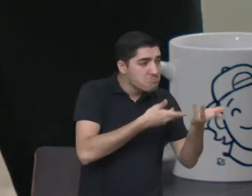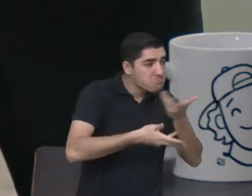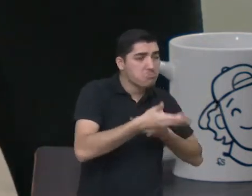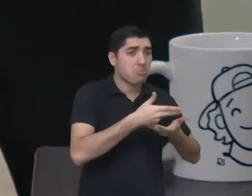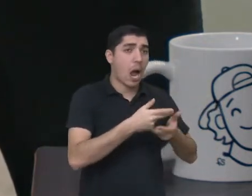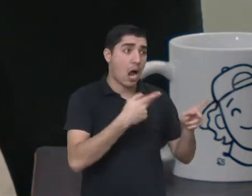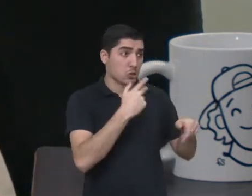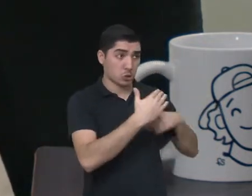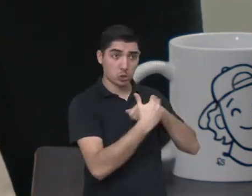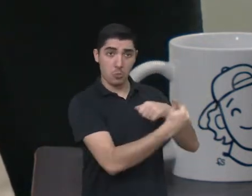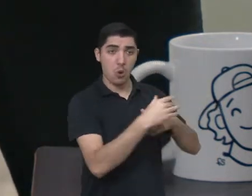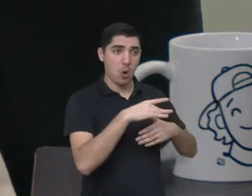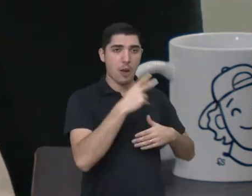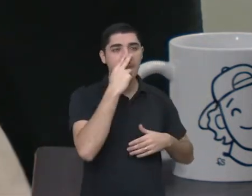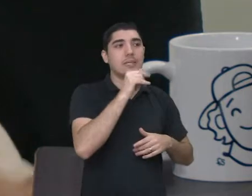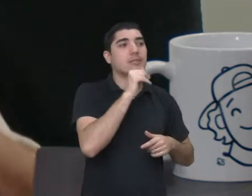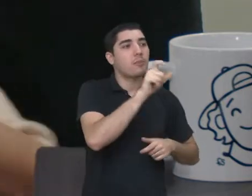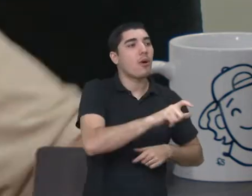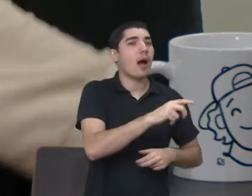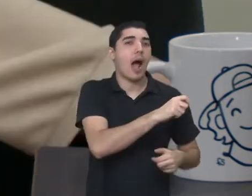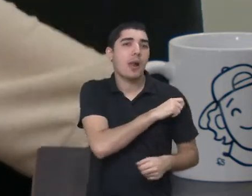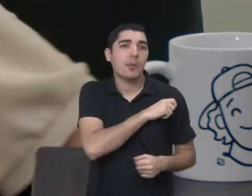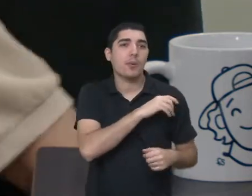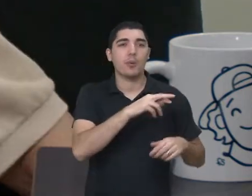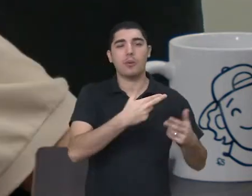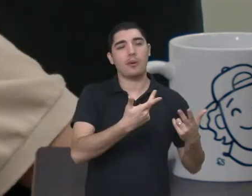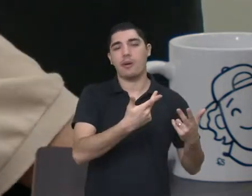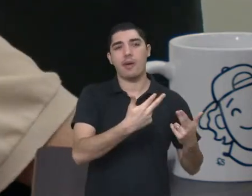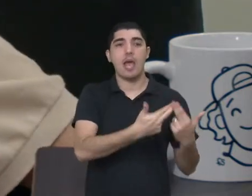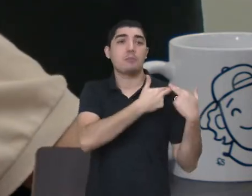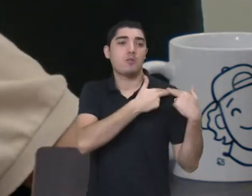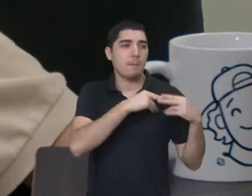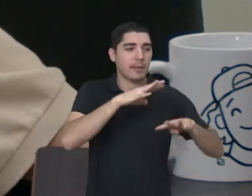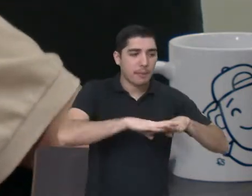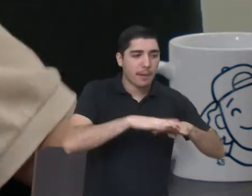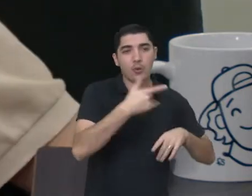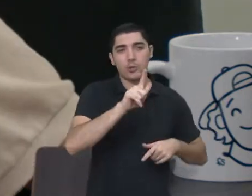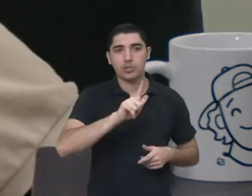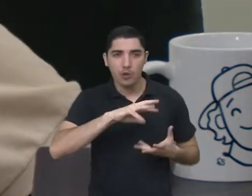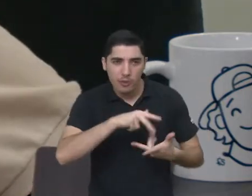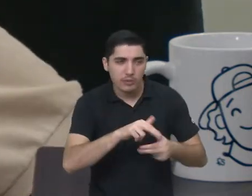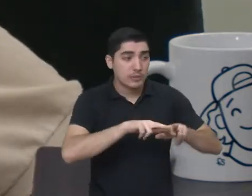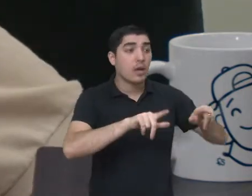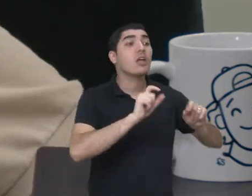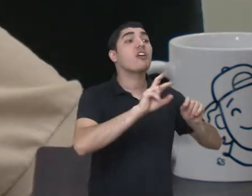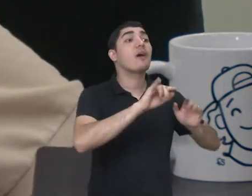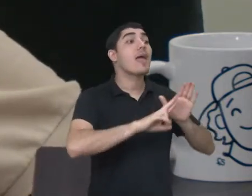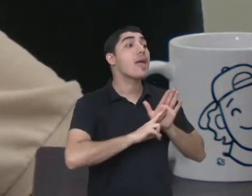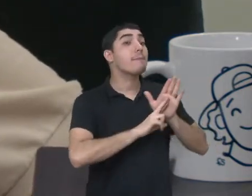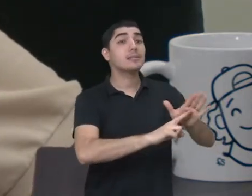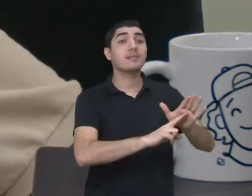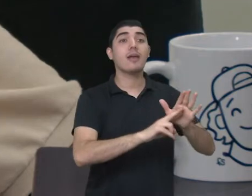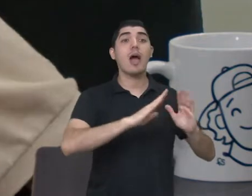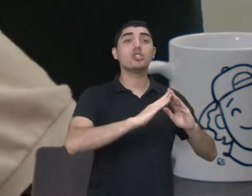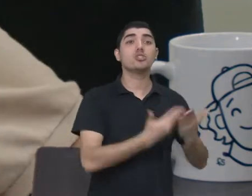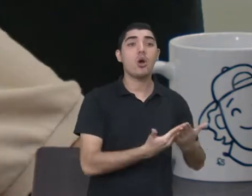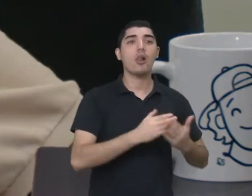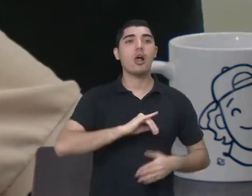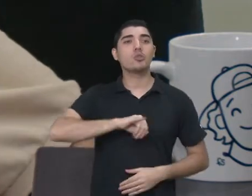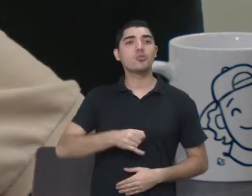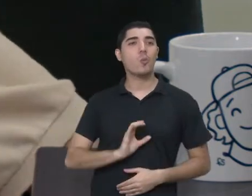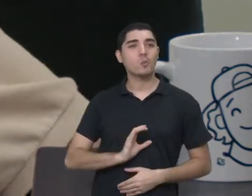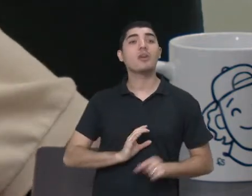Paraibano. E fiquei acho que uns 4, 5 meses no Vale Paraibano e recebi um convite para trabalhar em São Paulo na Editora